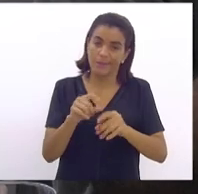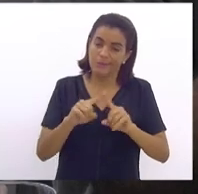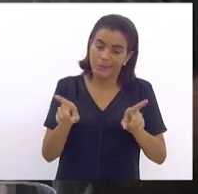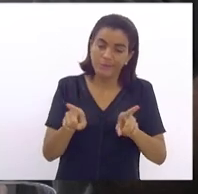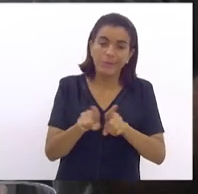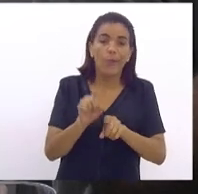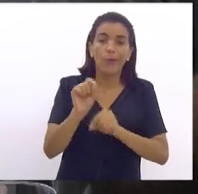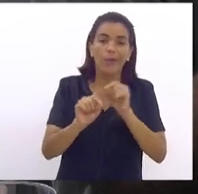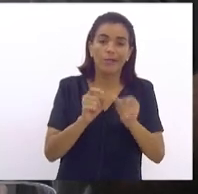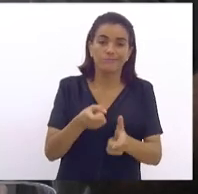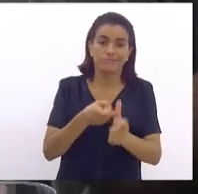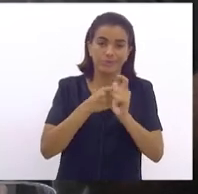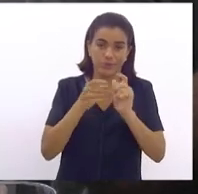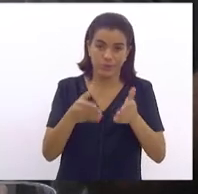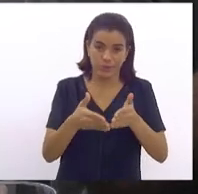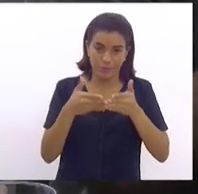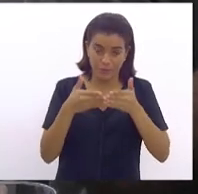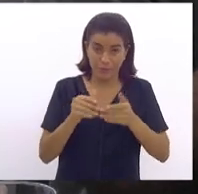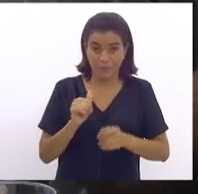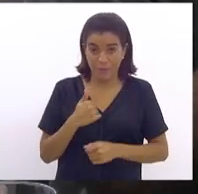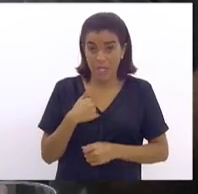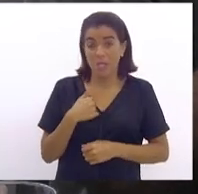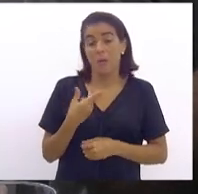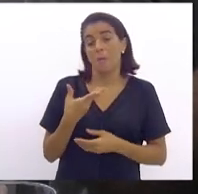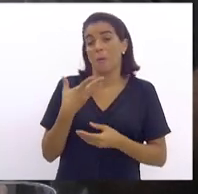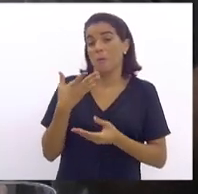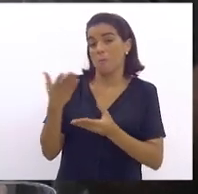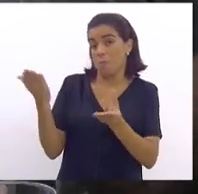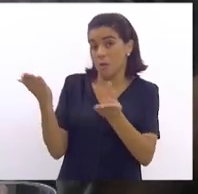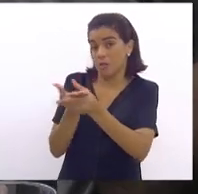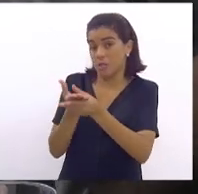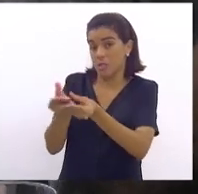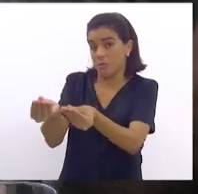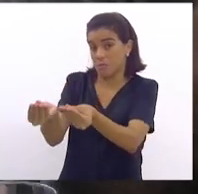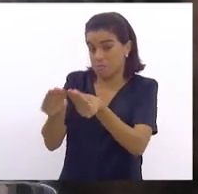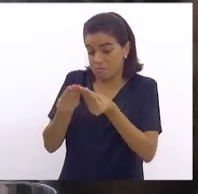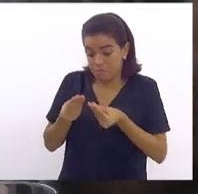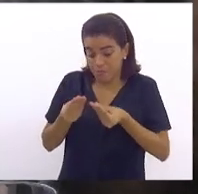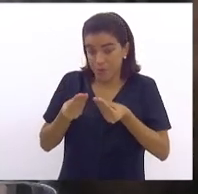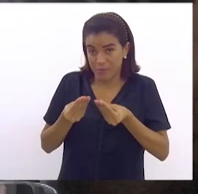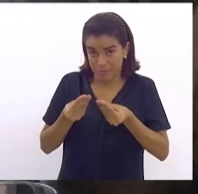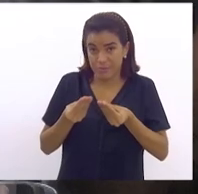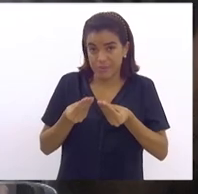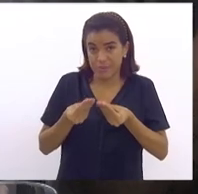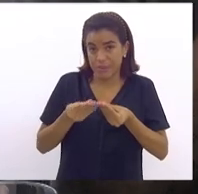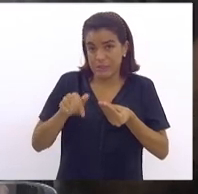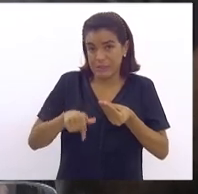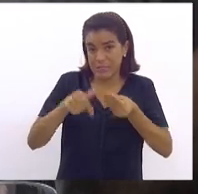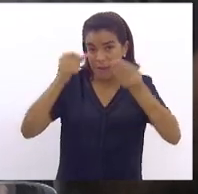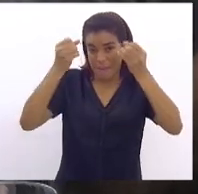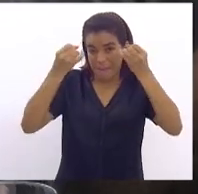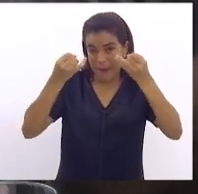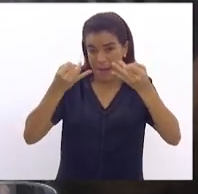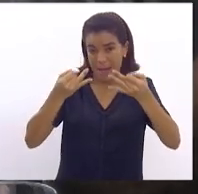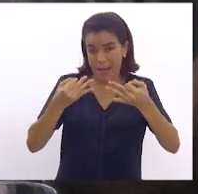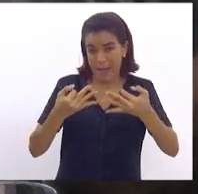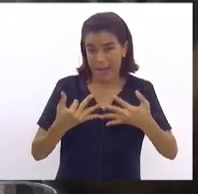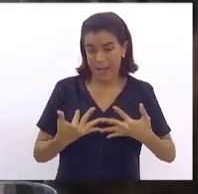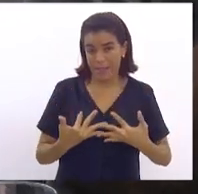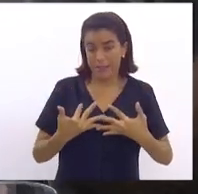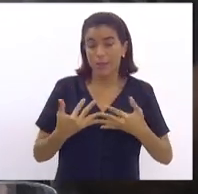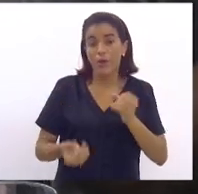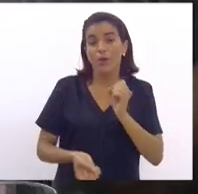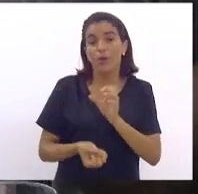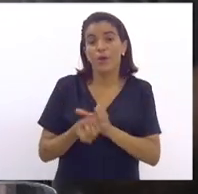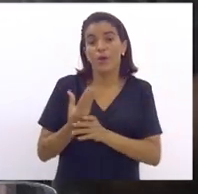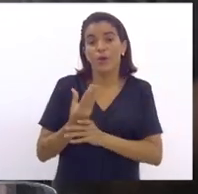do decreto TJ. Então, eu peguei o processo judicial, que está todo aqui na justificativa, e fiz uma emenda